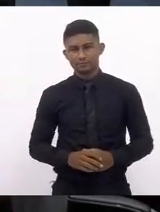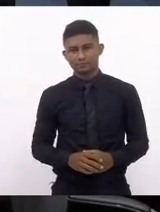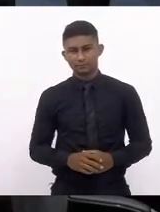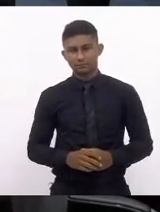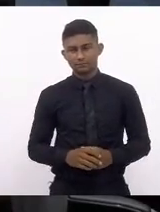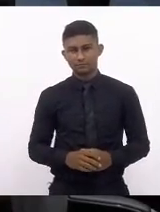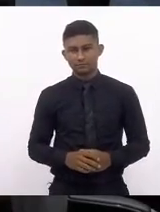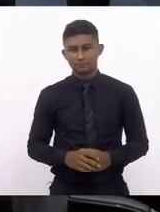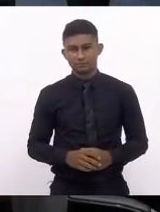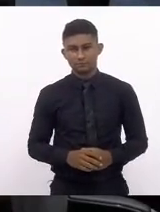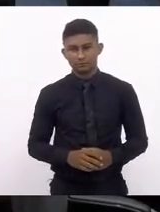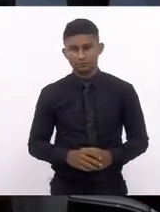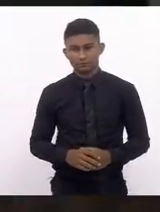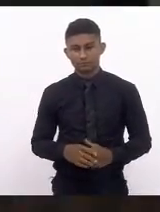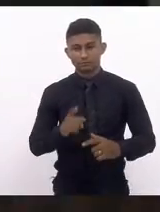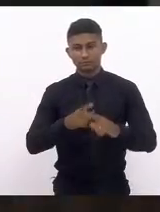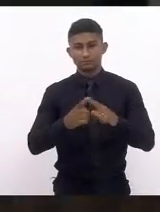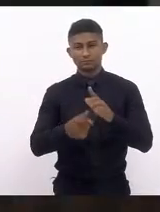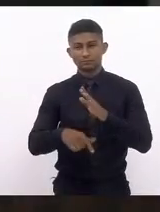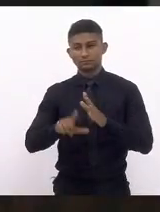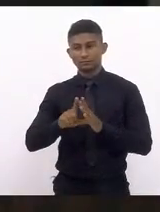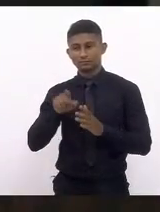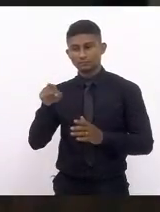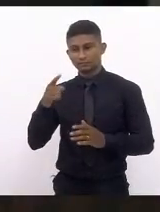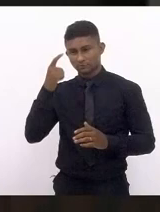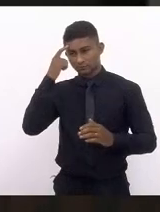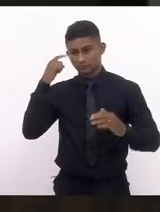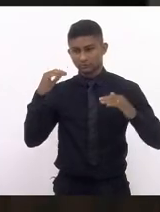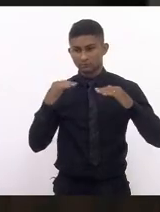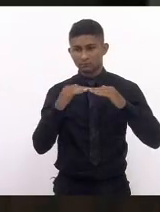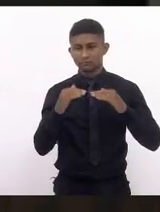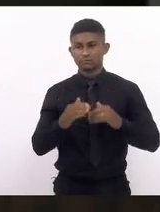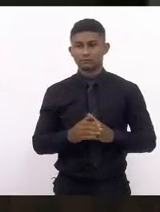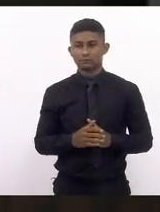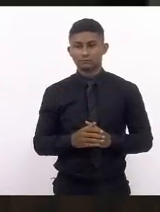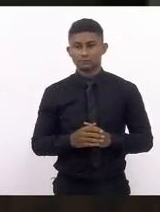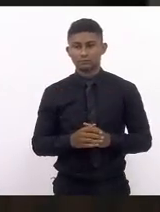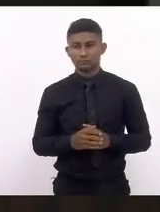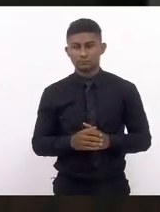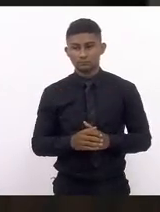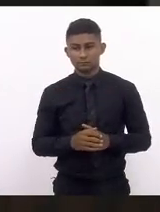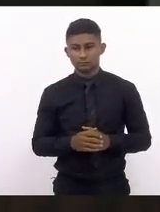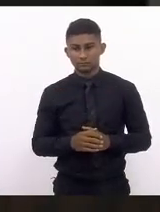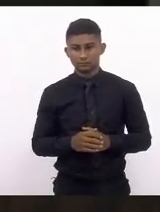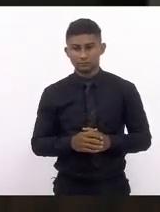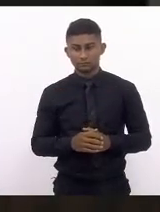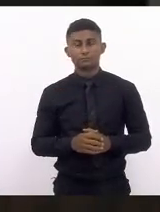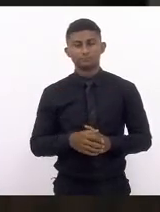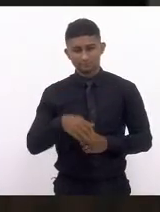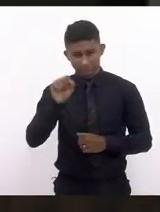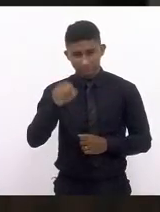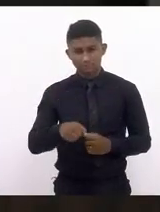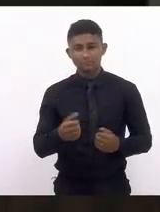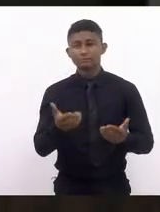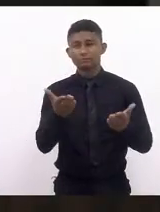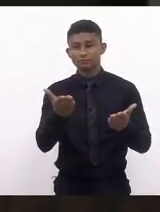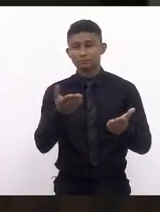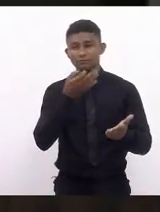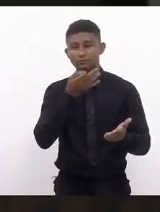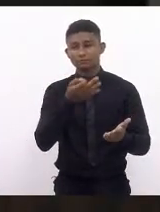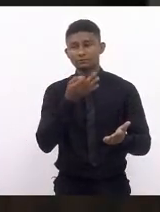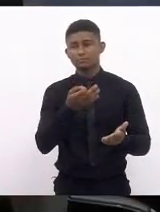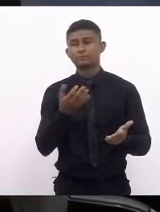o que ela tinha dado parecer favorável antes Presidente zeidan cinza e da como vai